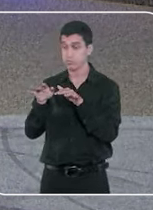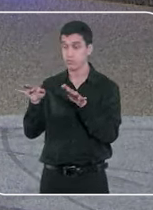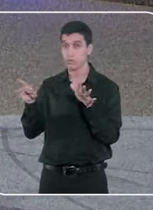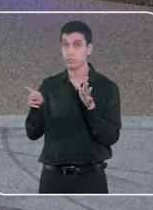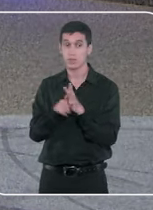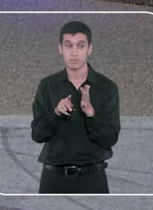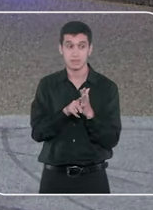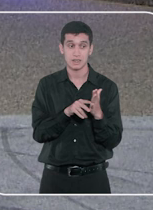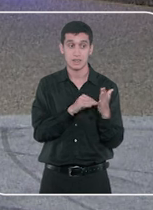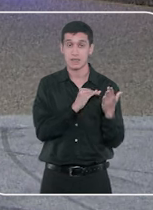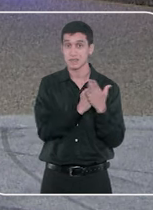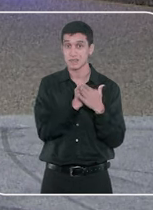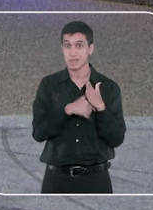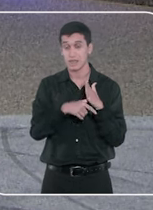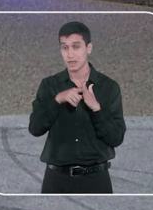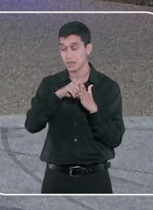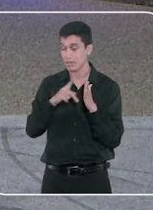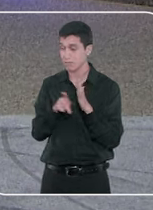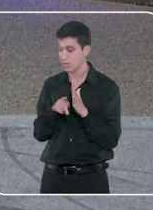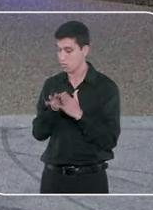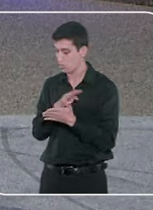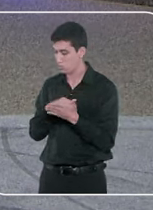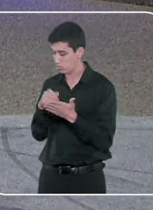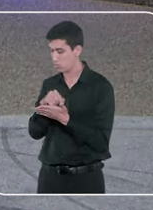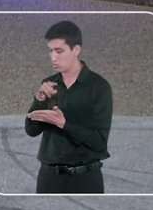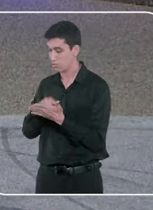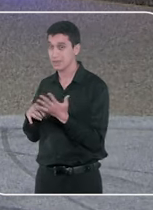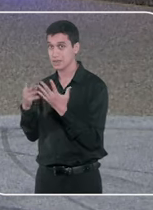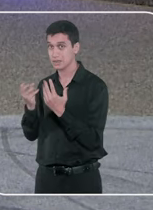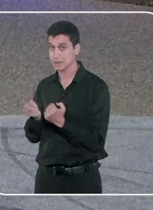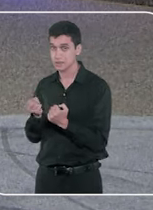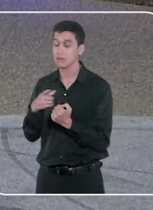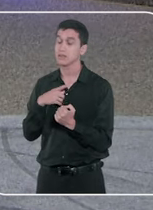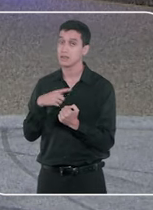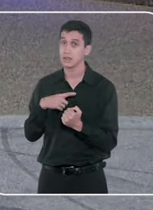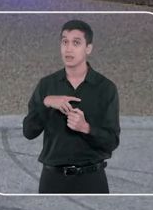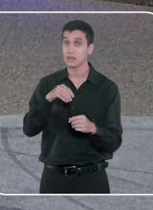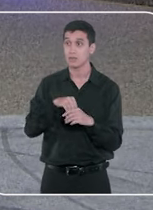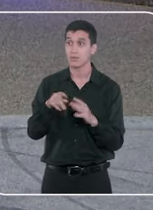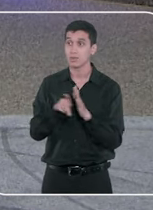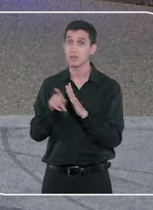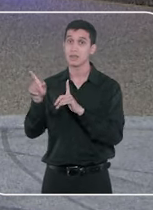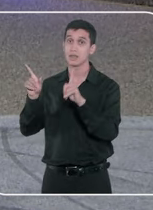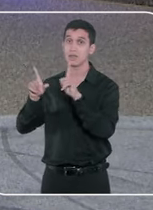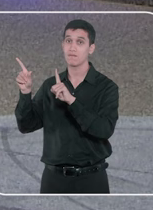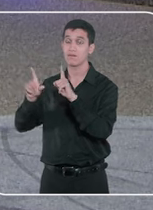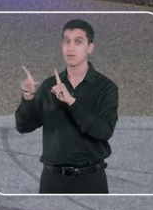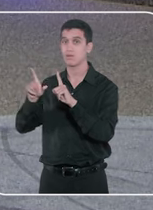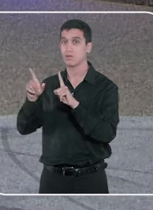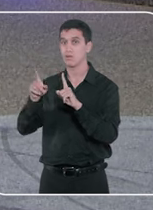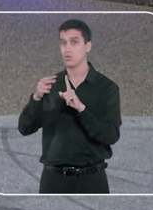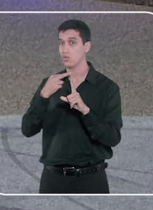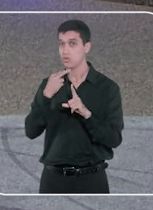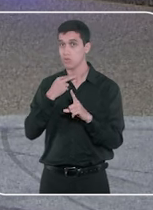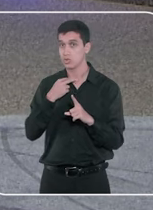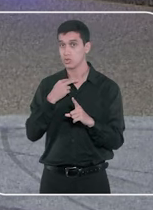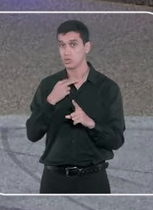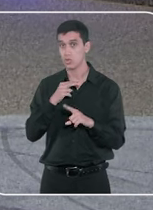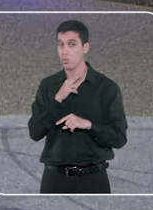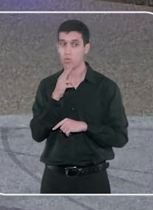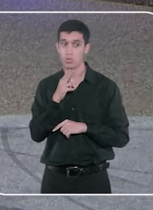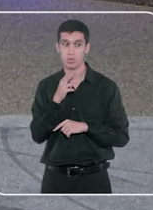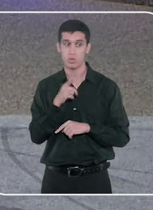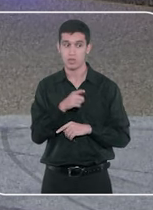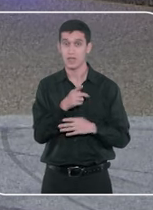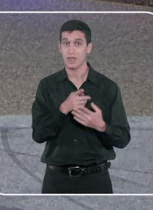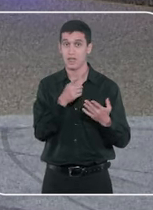colaboração antes da homologação, esse vazamento for, inclusive ou especialmente na mídia, não pode mais haver ou não haveria mais a